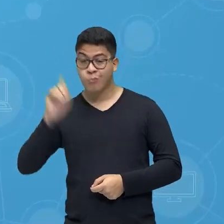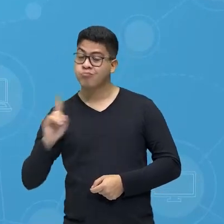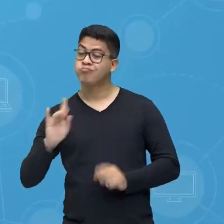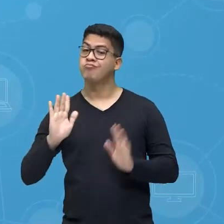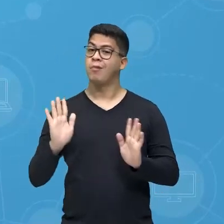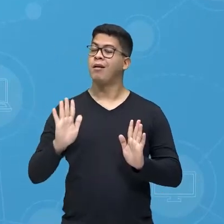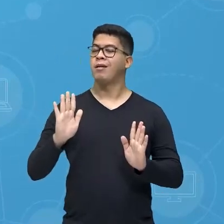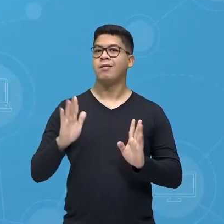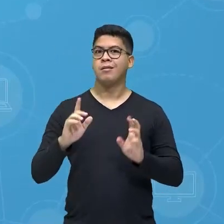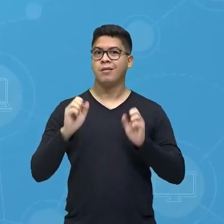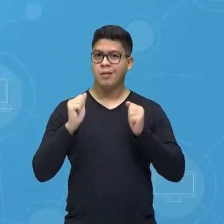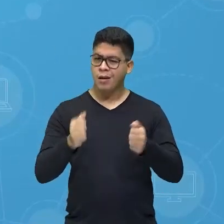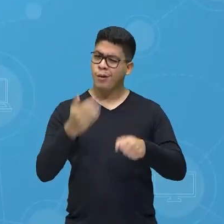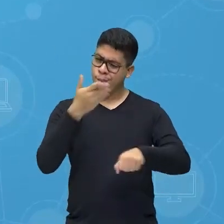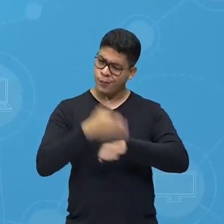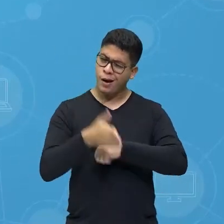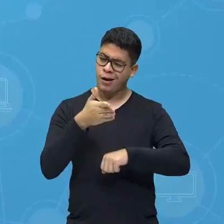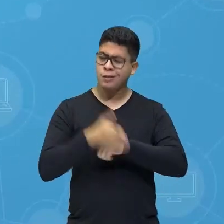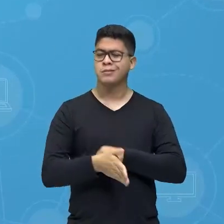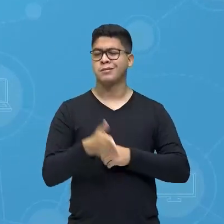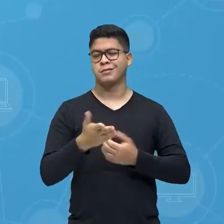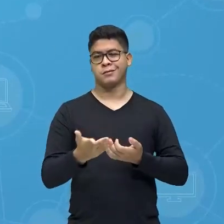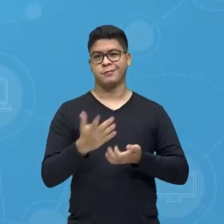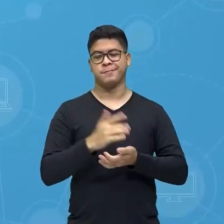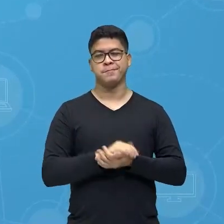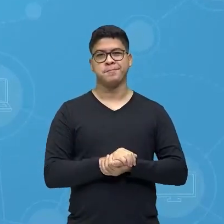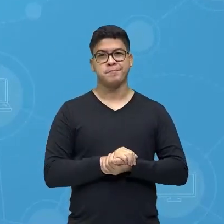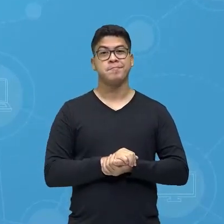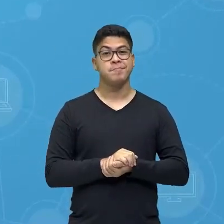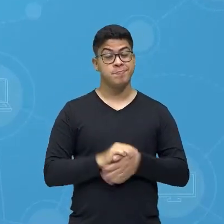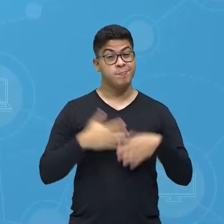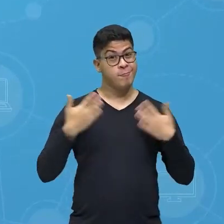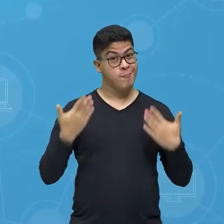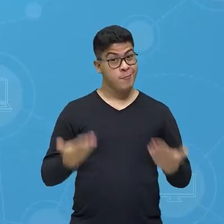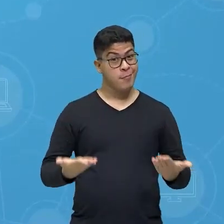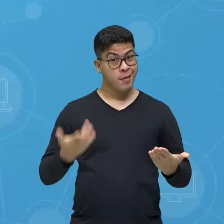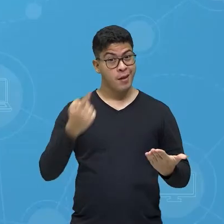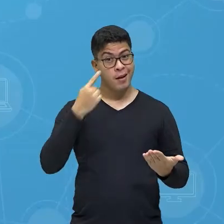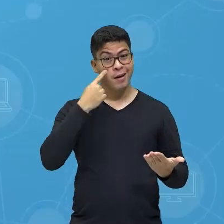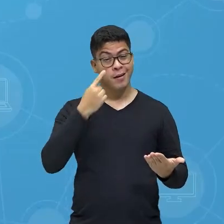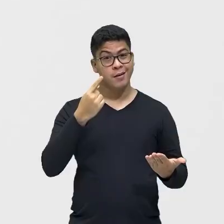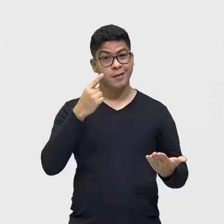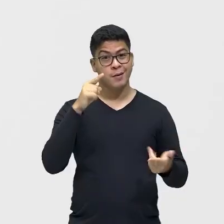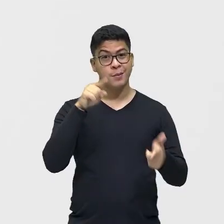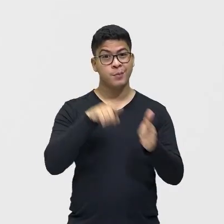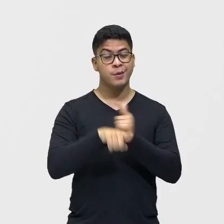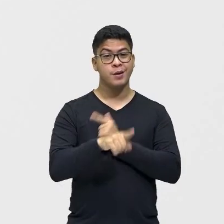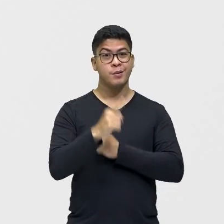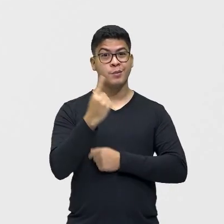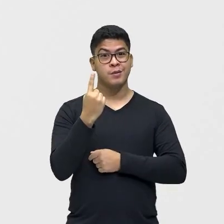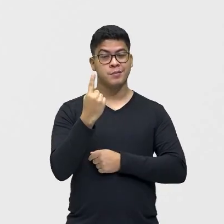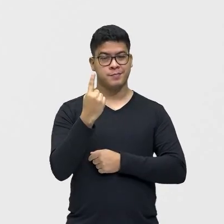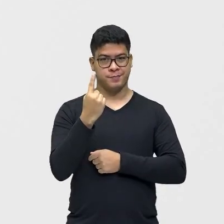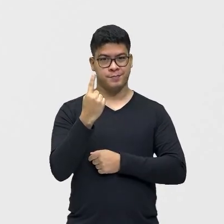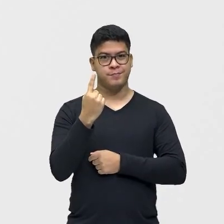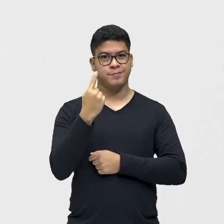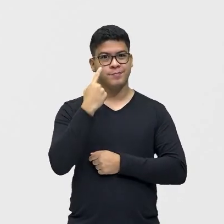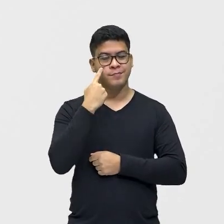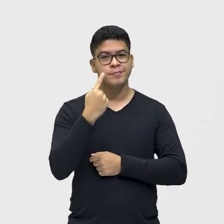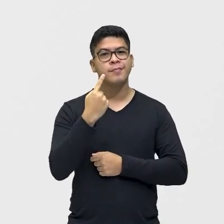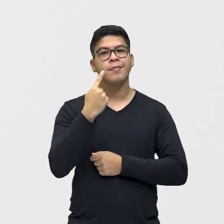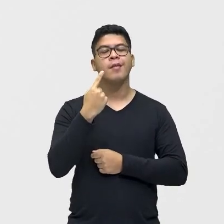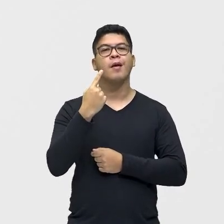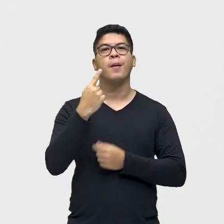Então participem mesmo, participem bastante. E vamos lá. Vamos à questão 1. Primeiro eu vou